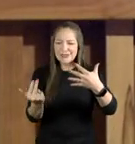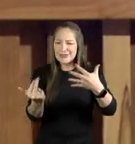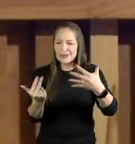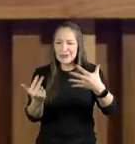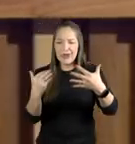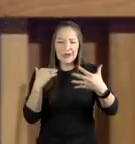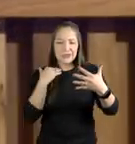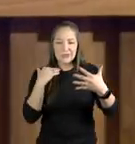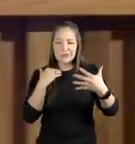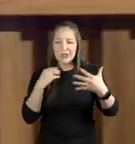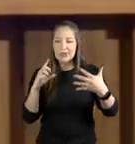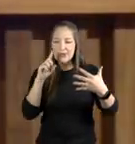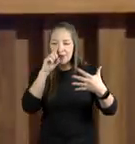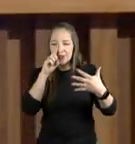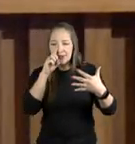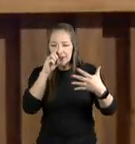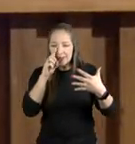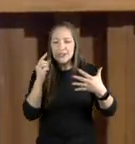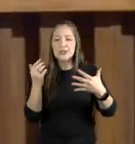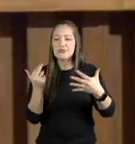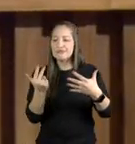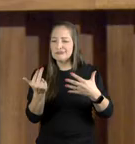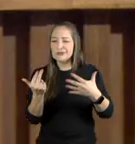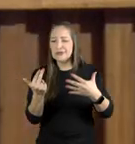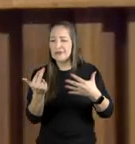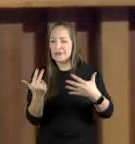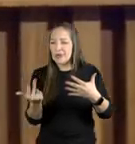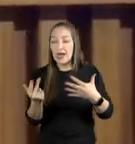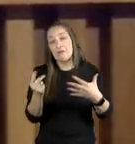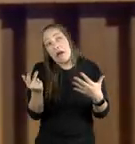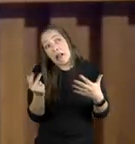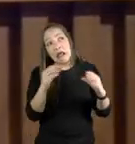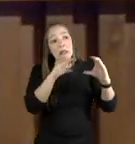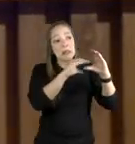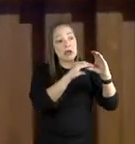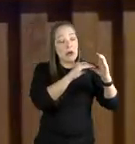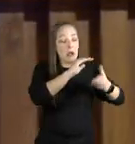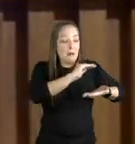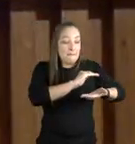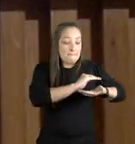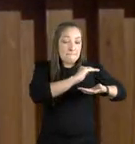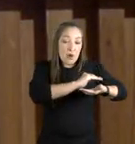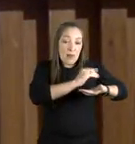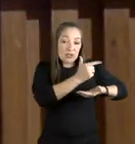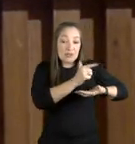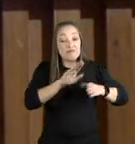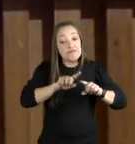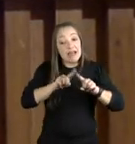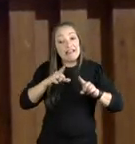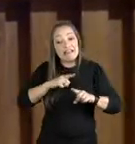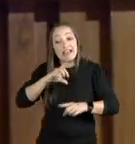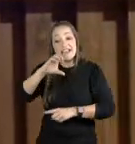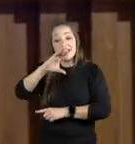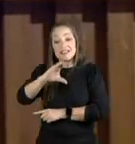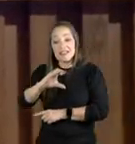os mesmos riscos. Lá na corretora não tem o poupança, mas você tem um CDB de um banco grande